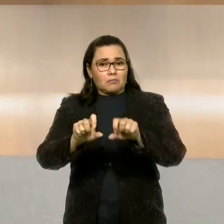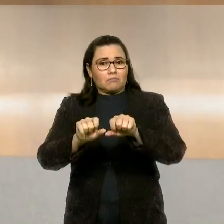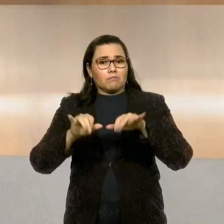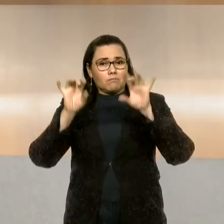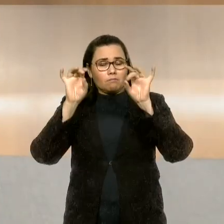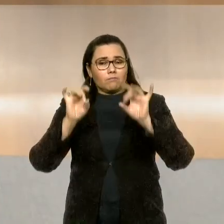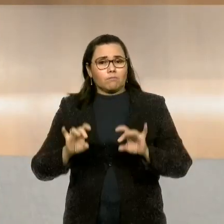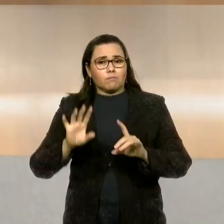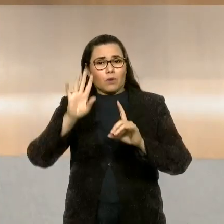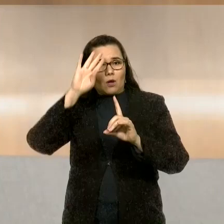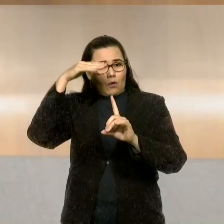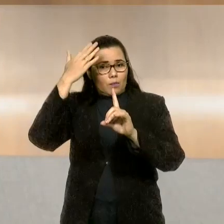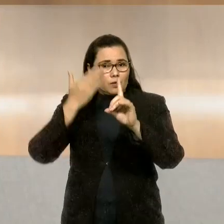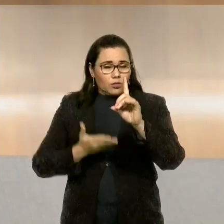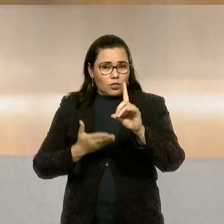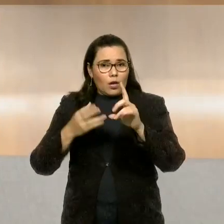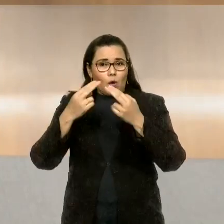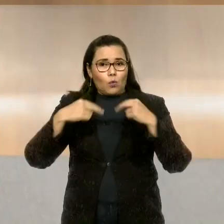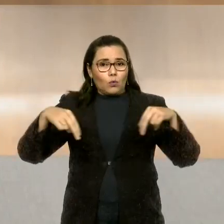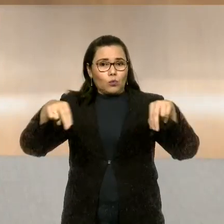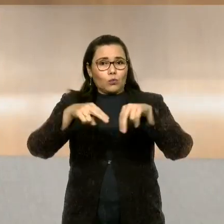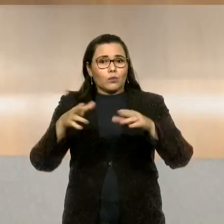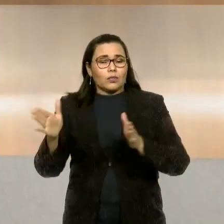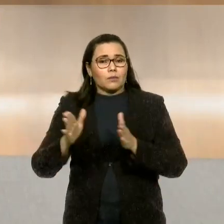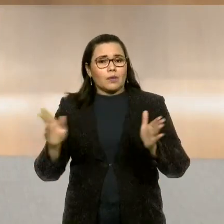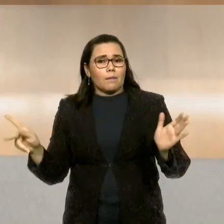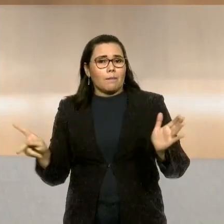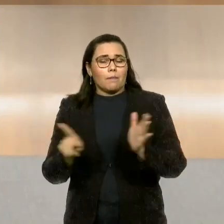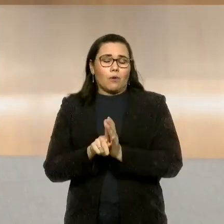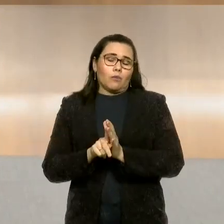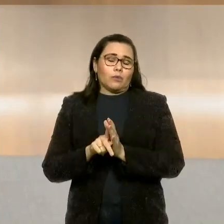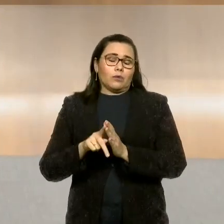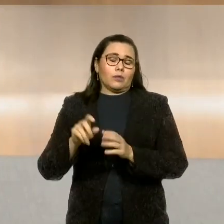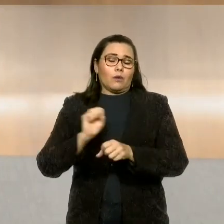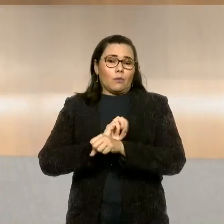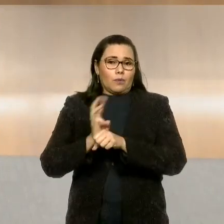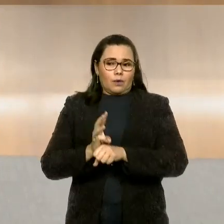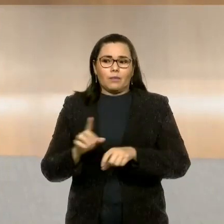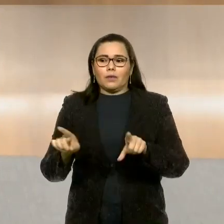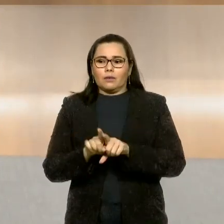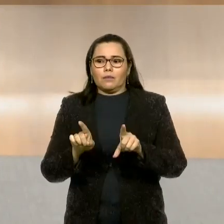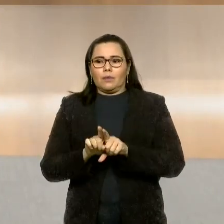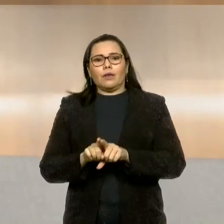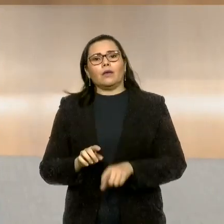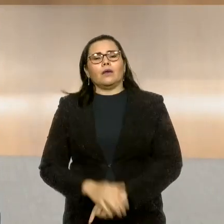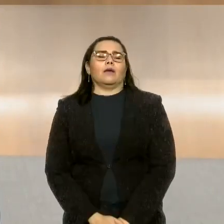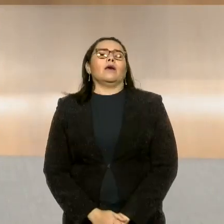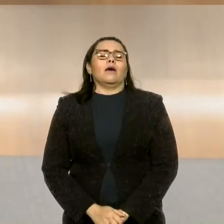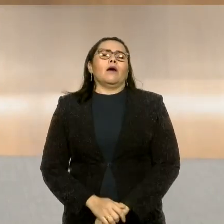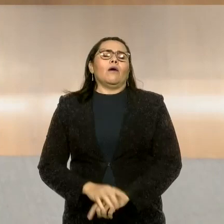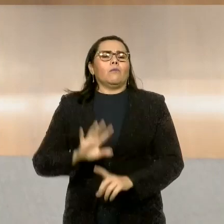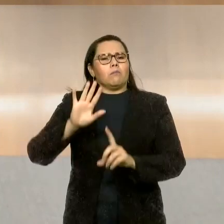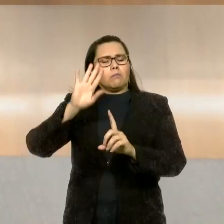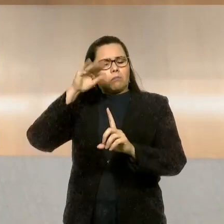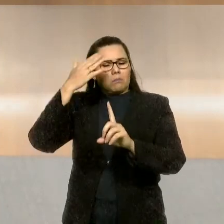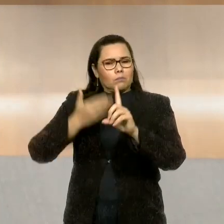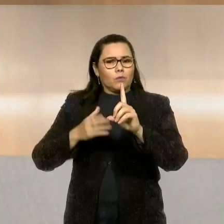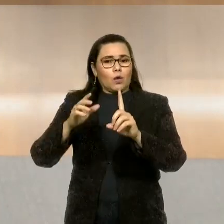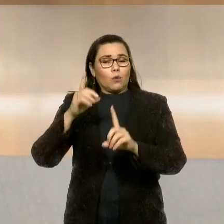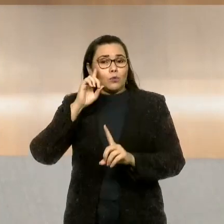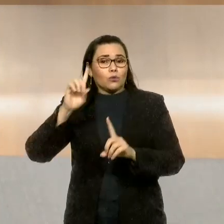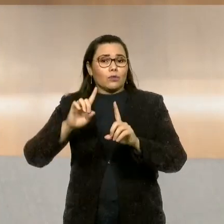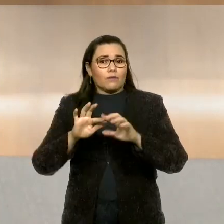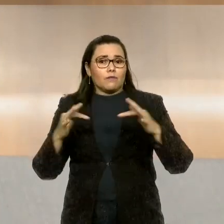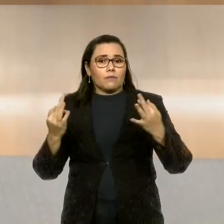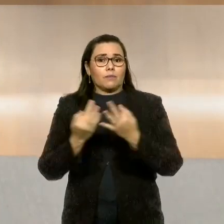homenageou o núcleo de acessibilidade da UEMA tivemos também uma sessão solene homenagem ao Dia da Família movimentação também nas